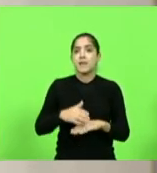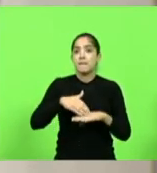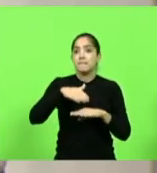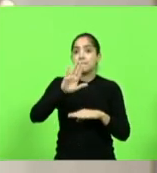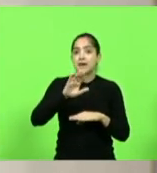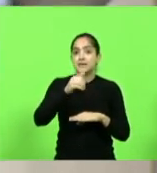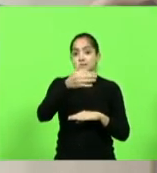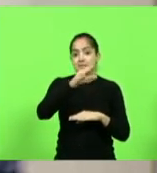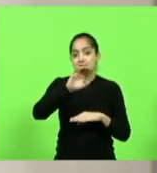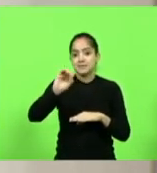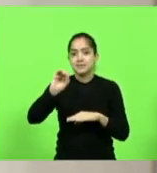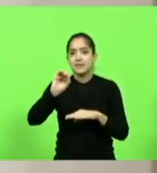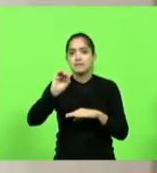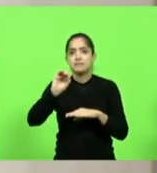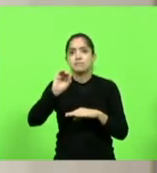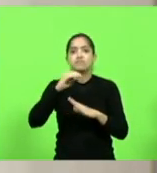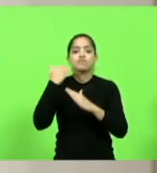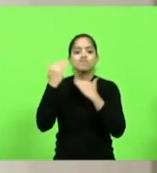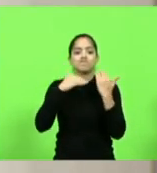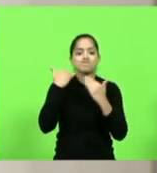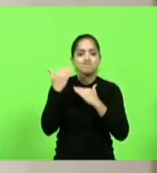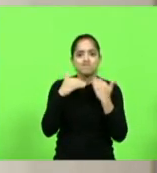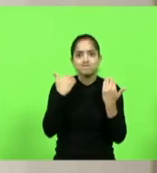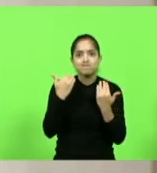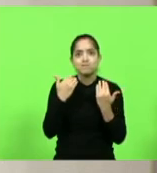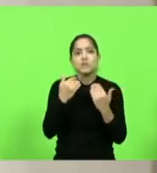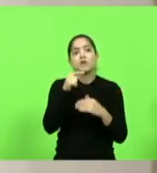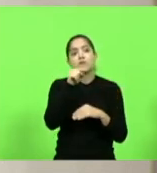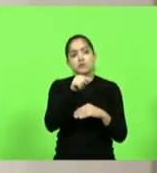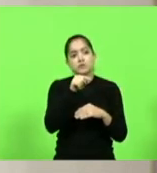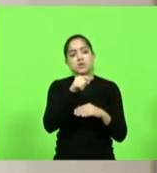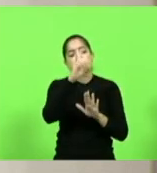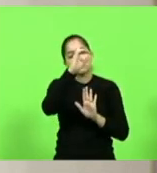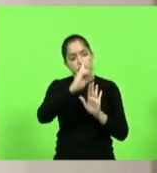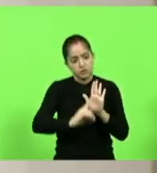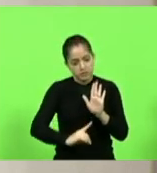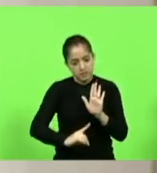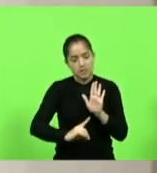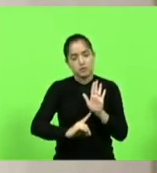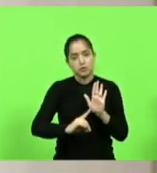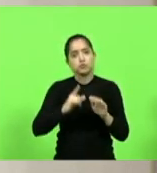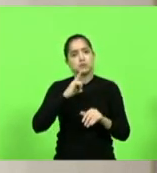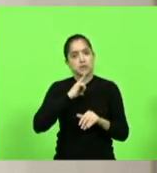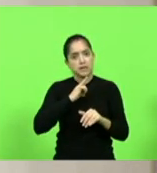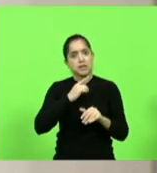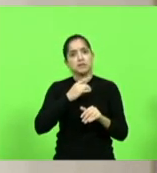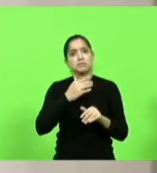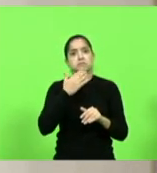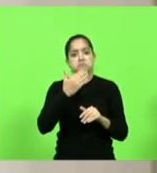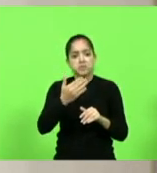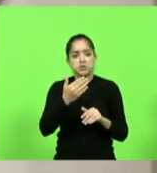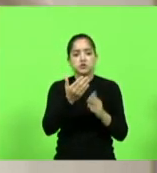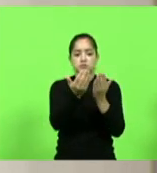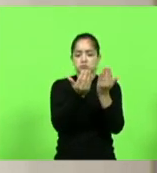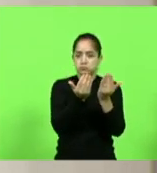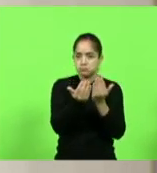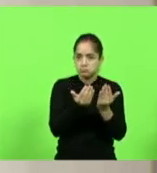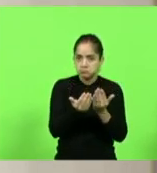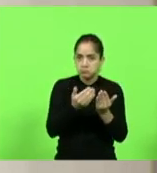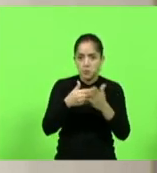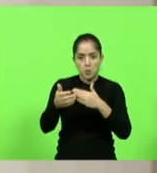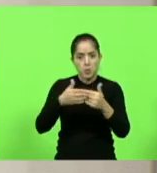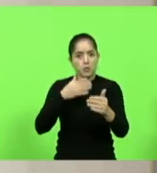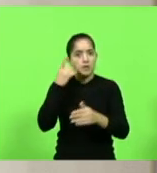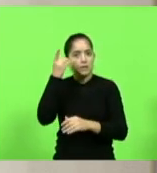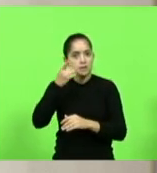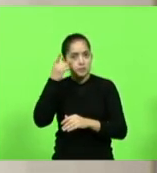100 óbitos por ano. Vossa Excelência tem o direito regimental, sim, de pedir vistas, como qualquer deputado integrante